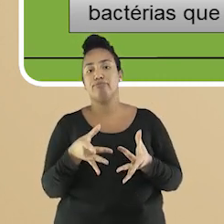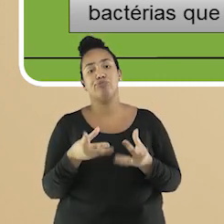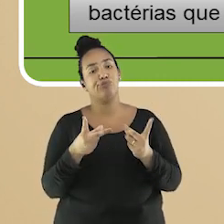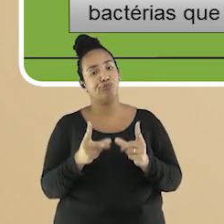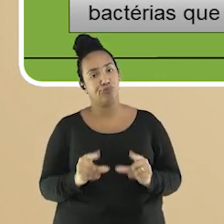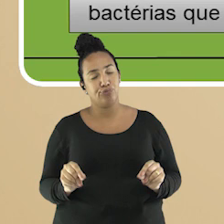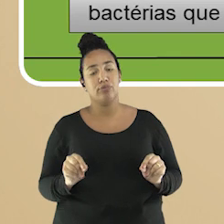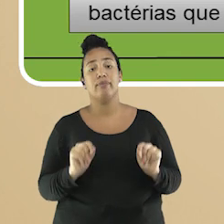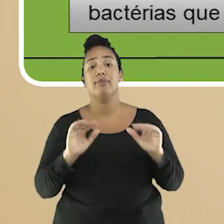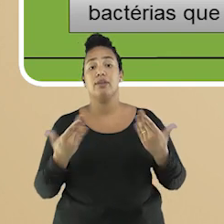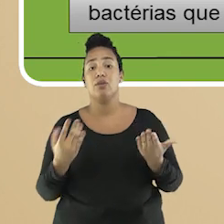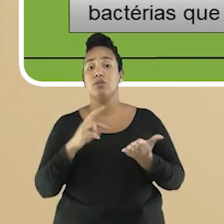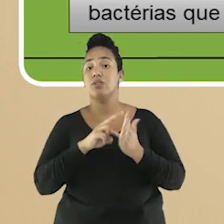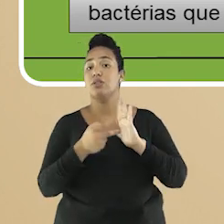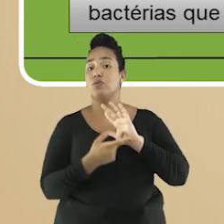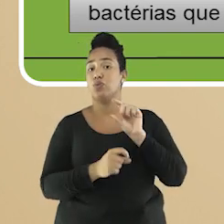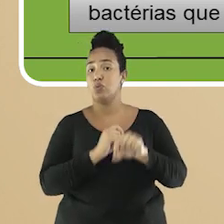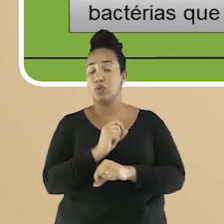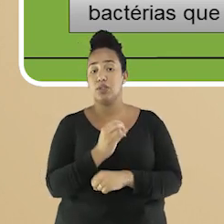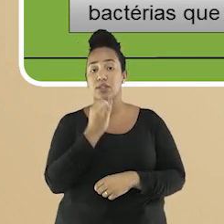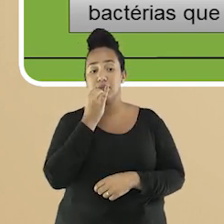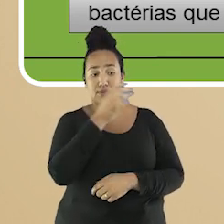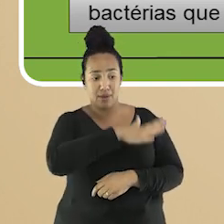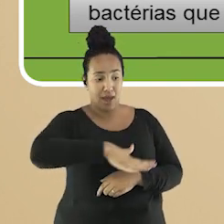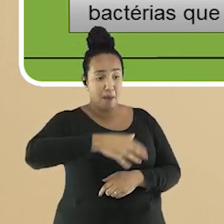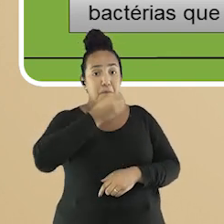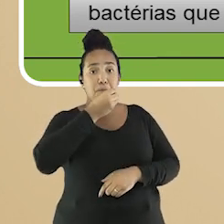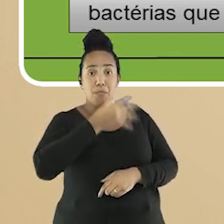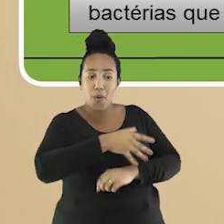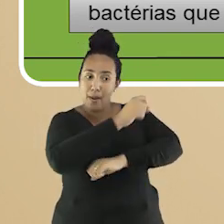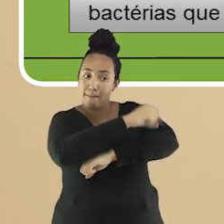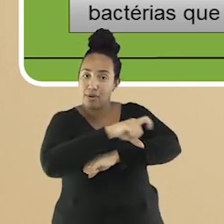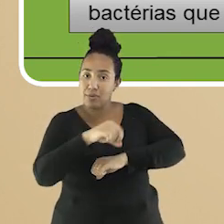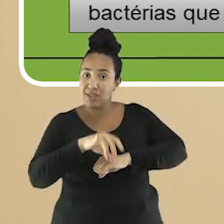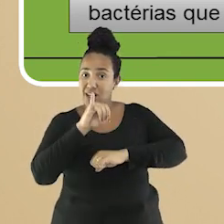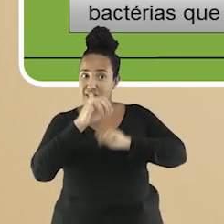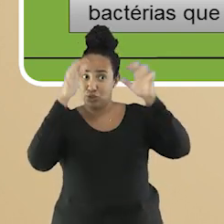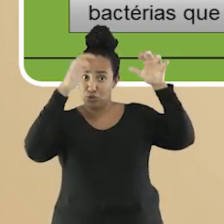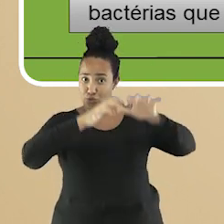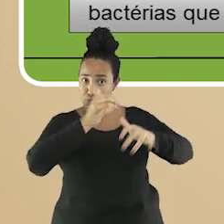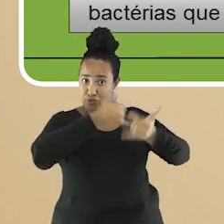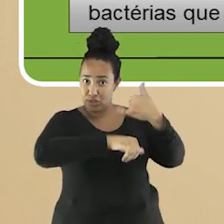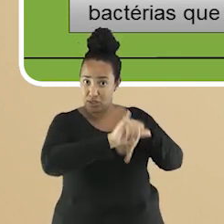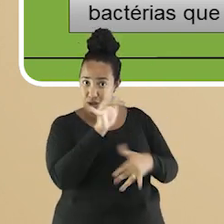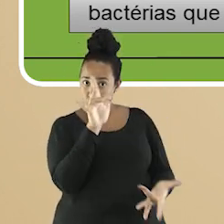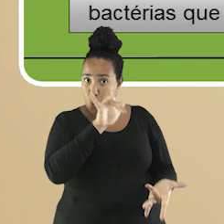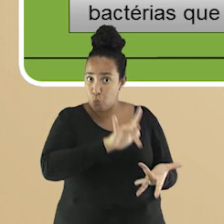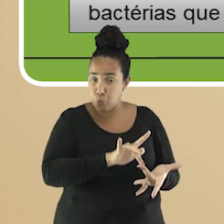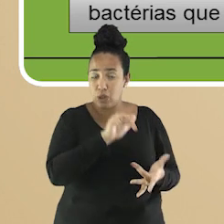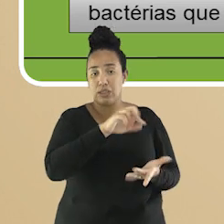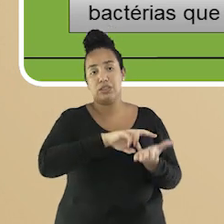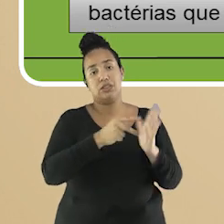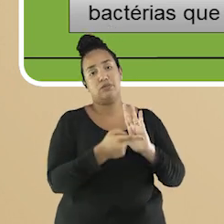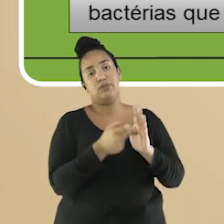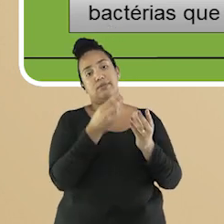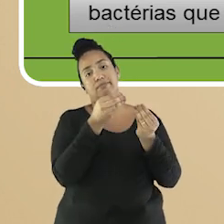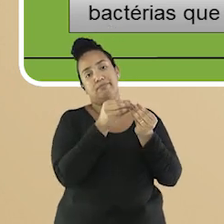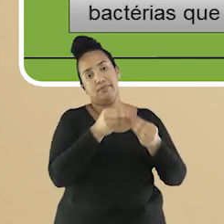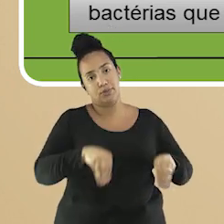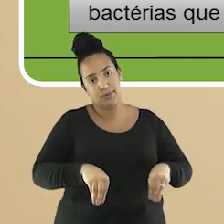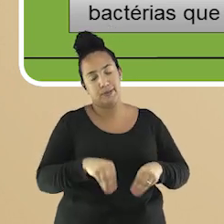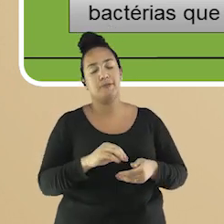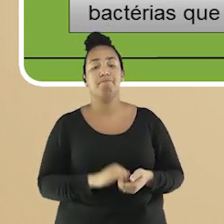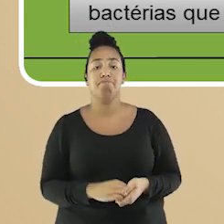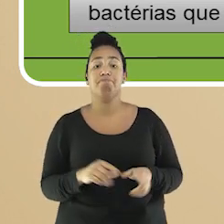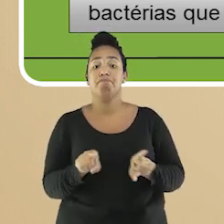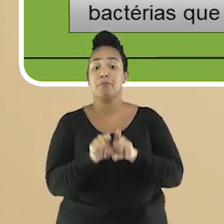quer dizer que um solo bom para o plantio deixa de ser nutritivo. O crescimento das plantas que já estão ali também é afetado porque